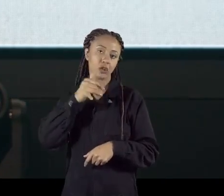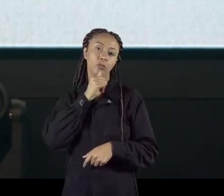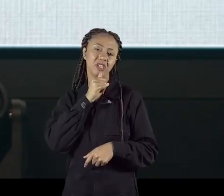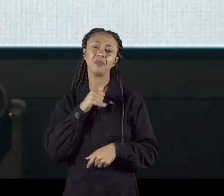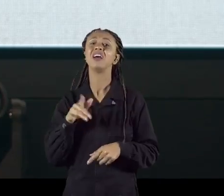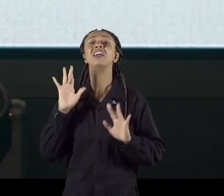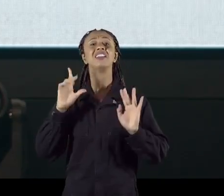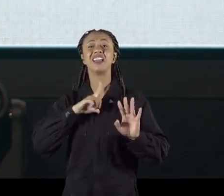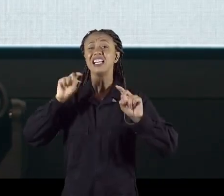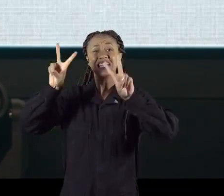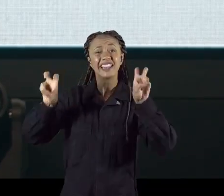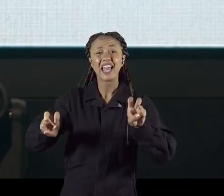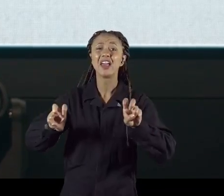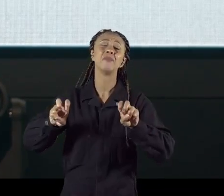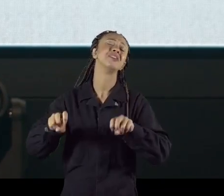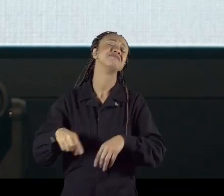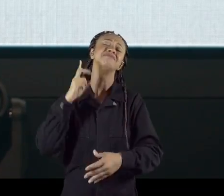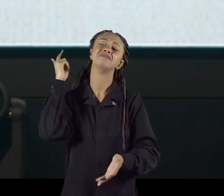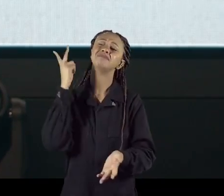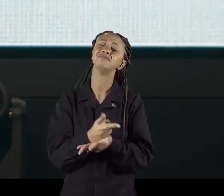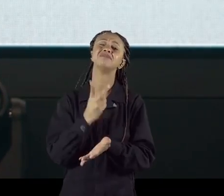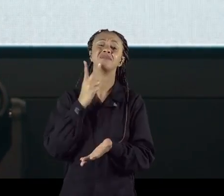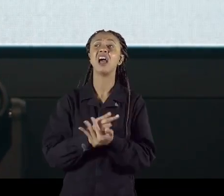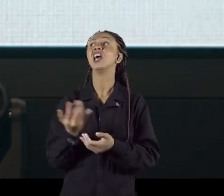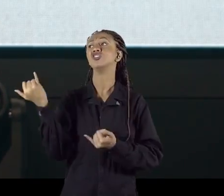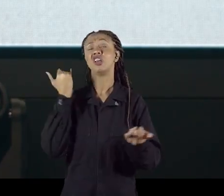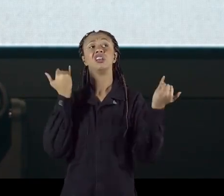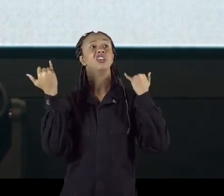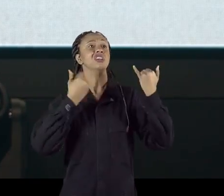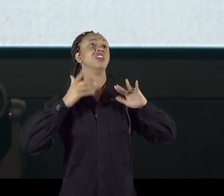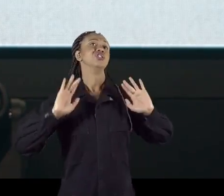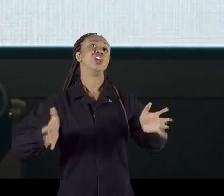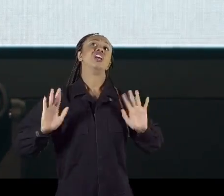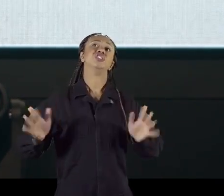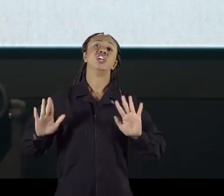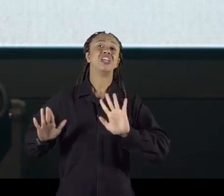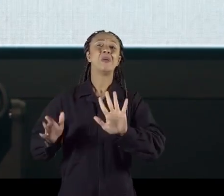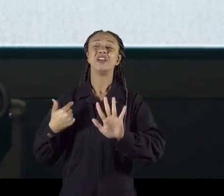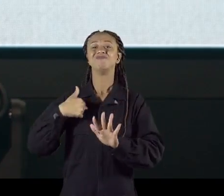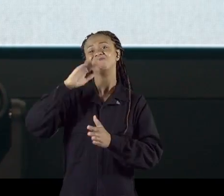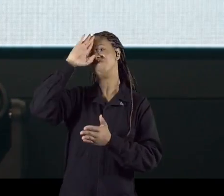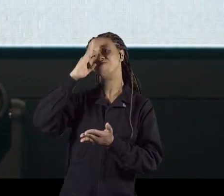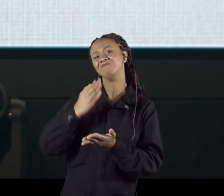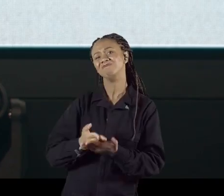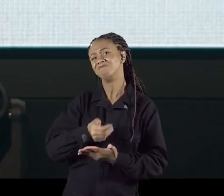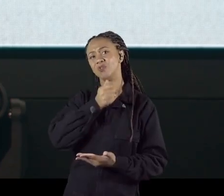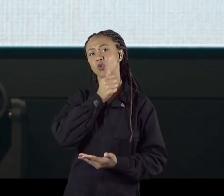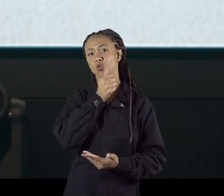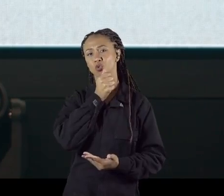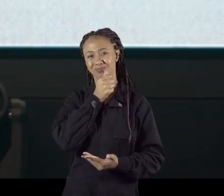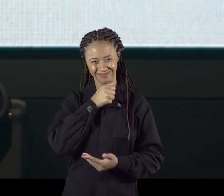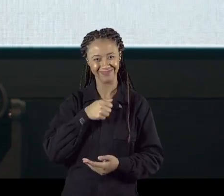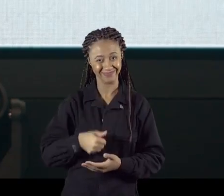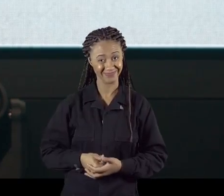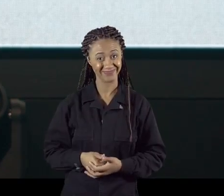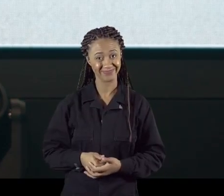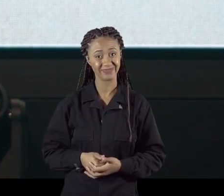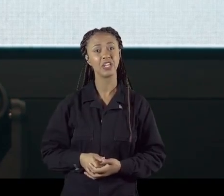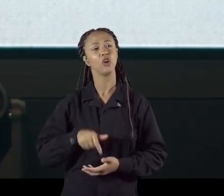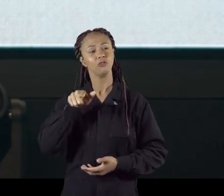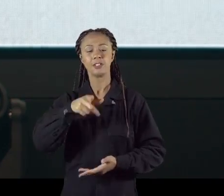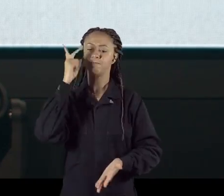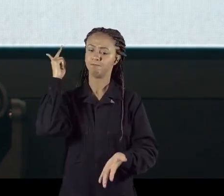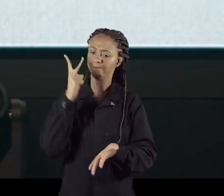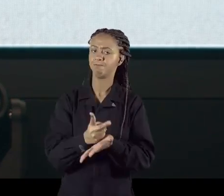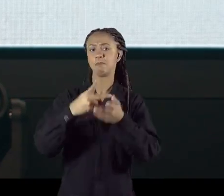milhões de vezes e não creem na sequência alguém assim e Se Prega